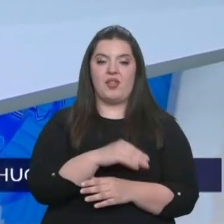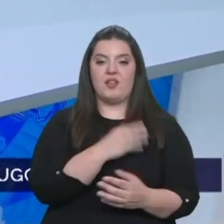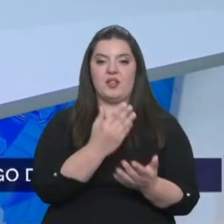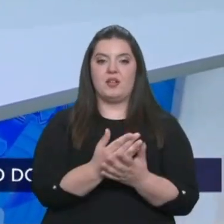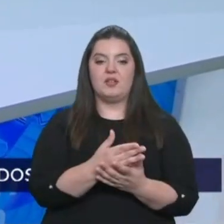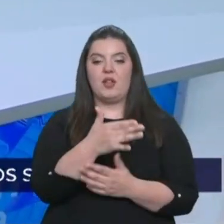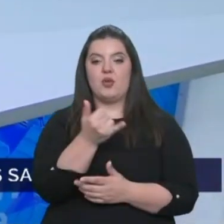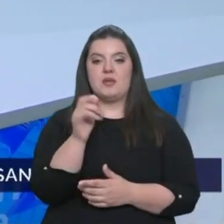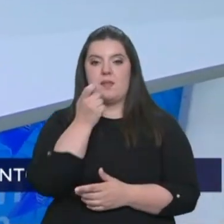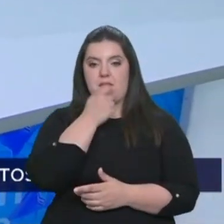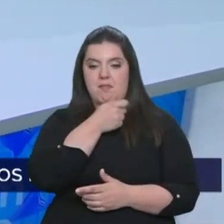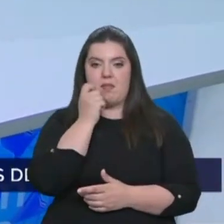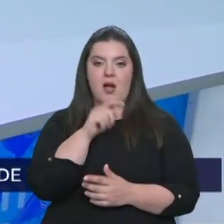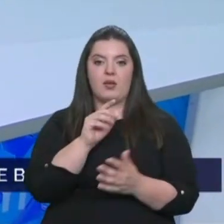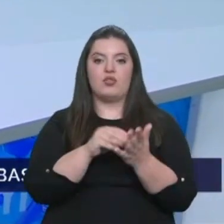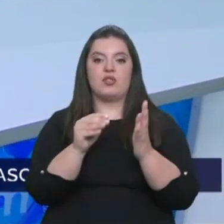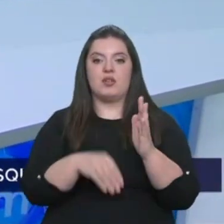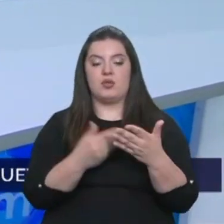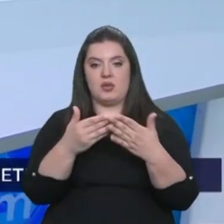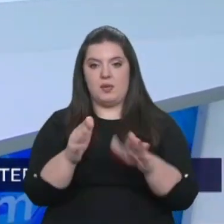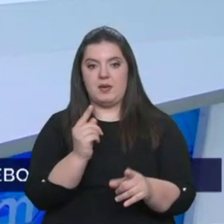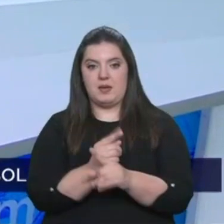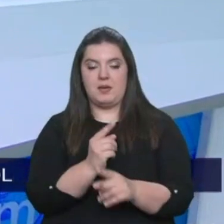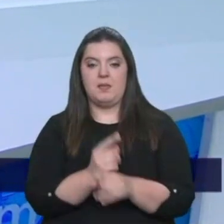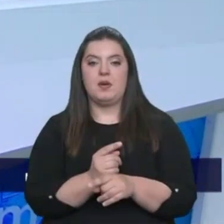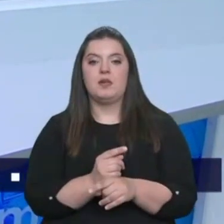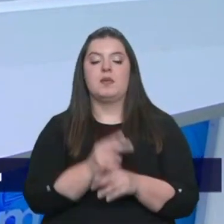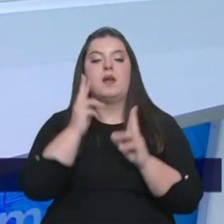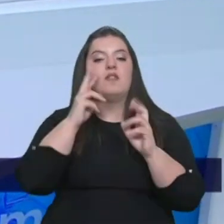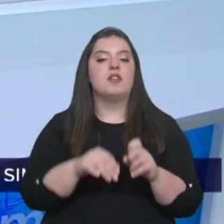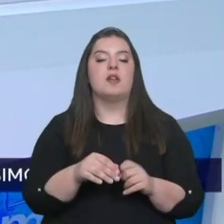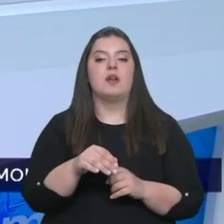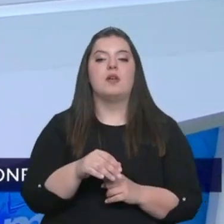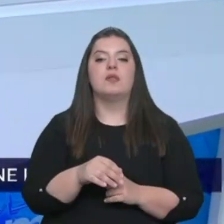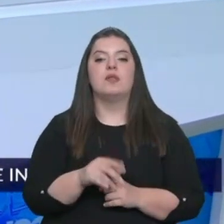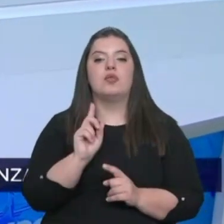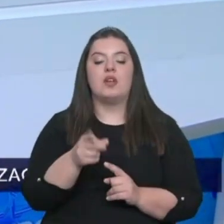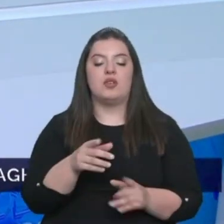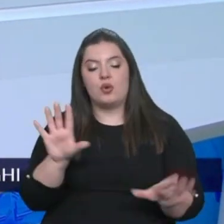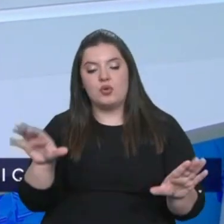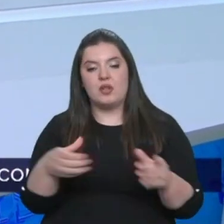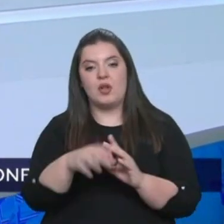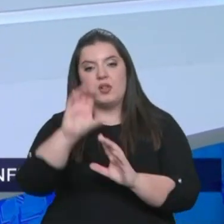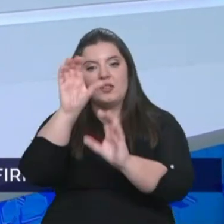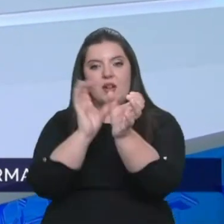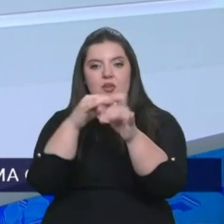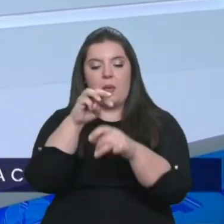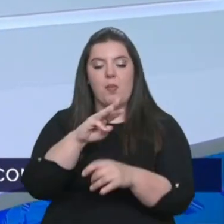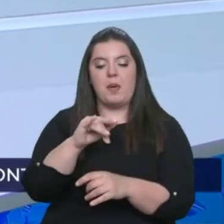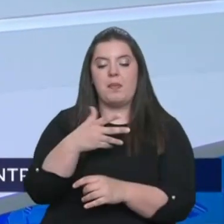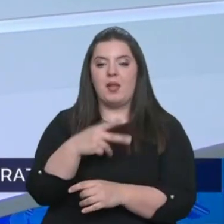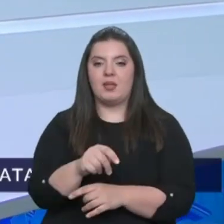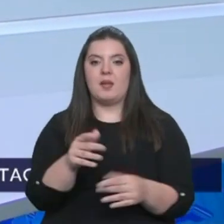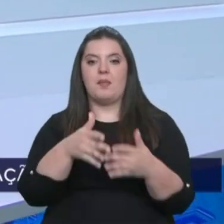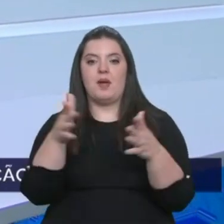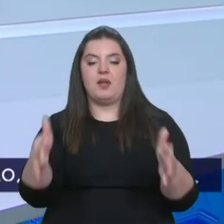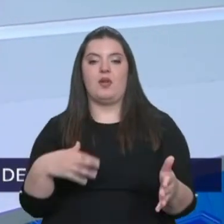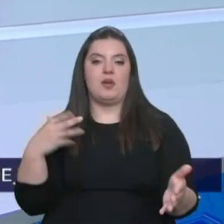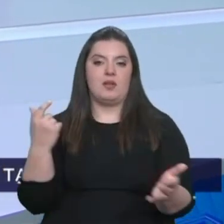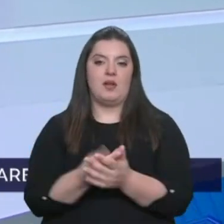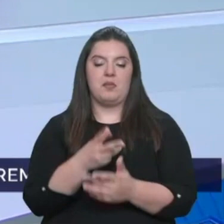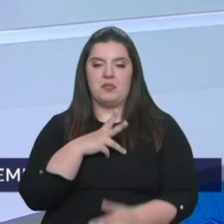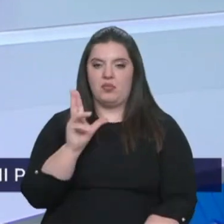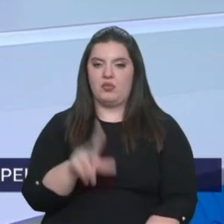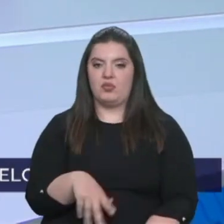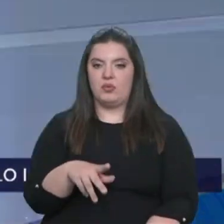12 de maio, com inscrições ainda abertas, que basta pesquisar no Google o que é esta concentração de telescópios de Moimenta, a maior que existe até em Portugal,